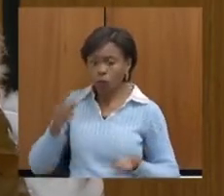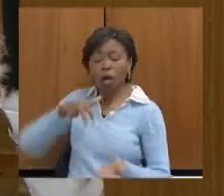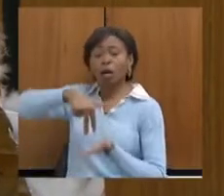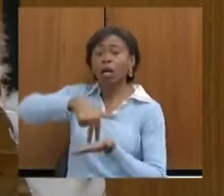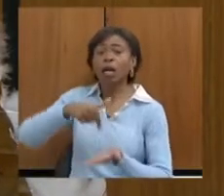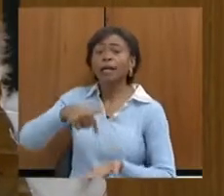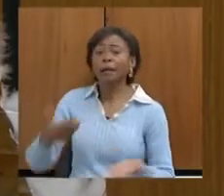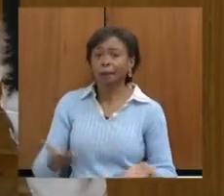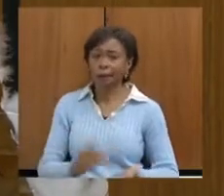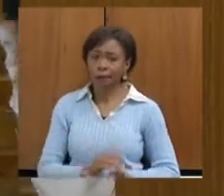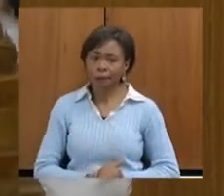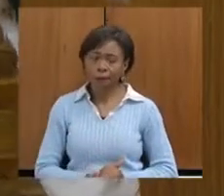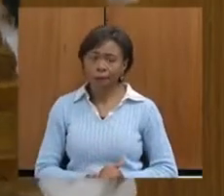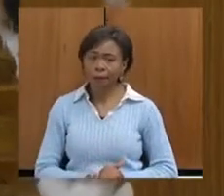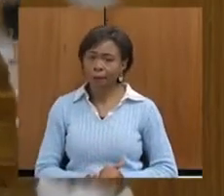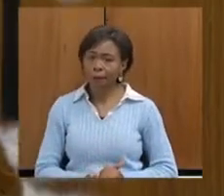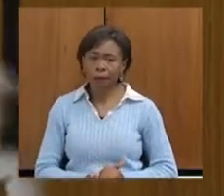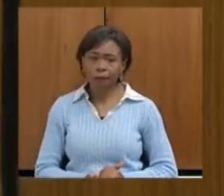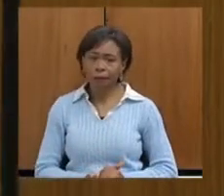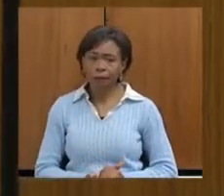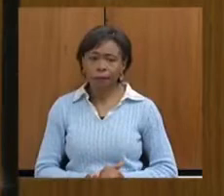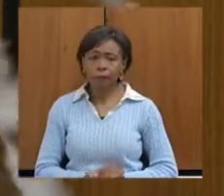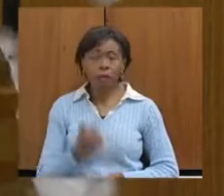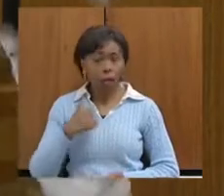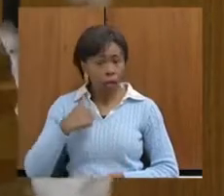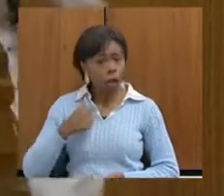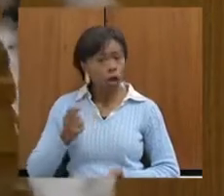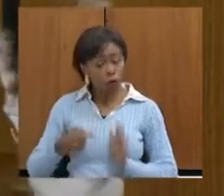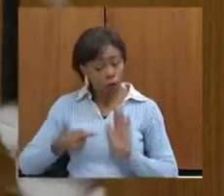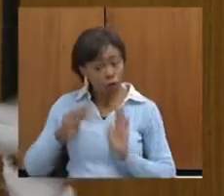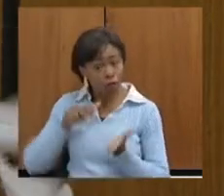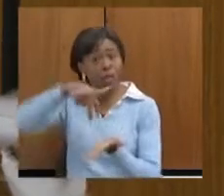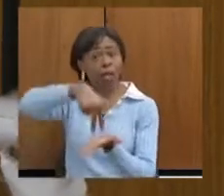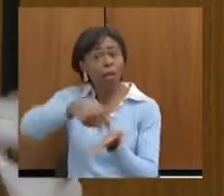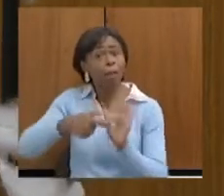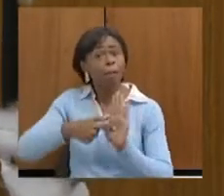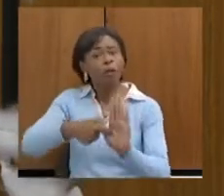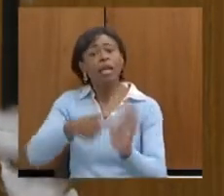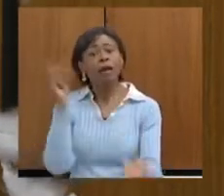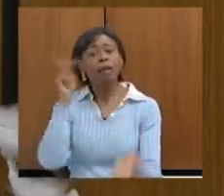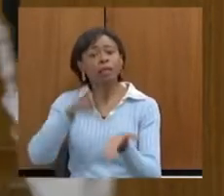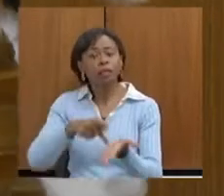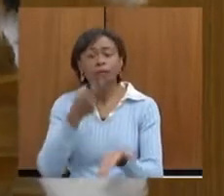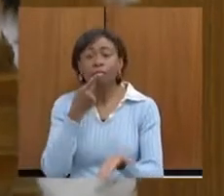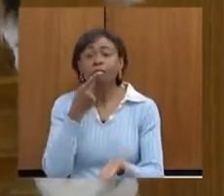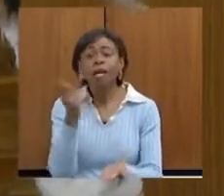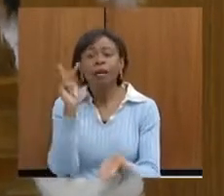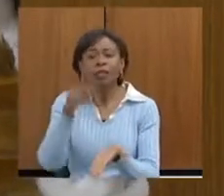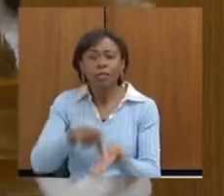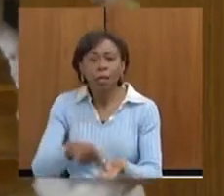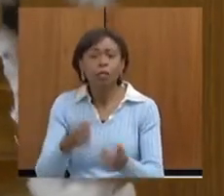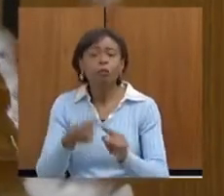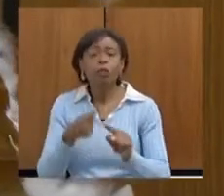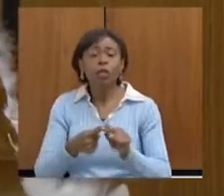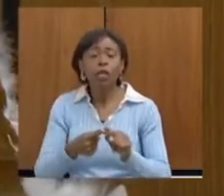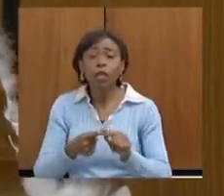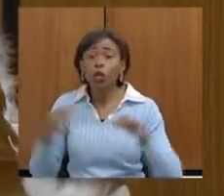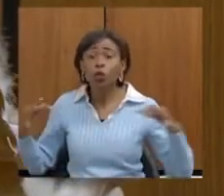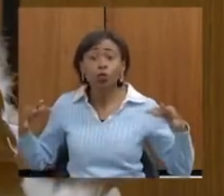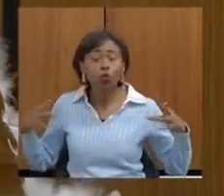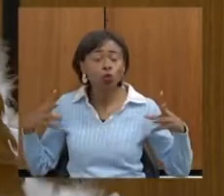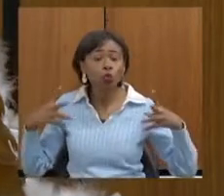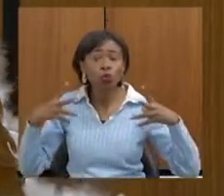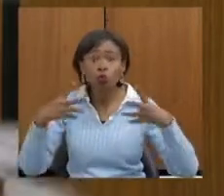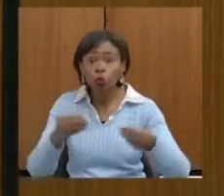hoje eu vim aqui para falar mostrar a verdade para dizer a verdade porque tudo tudo tem um